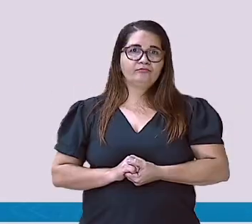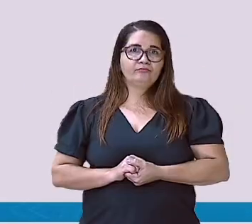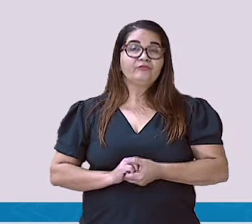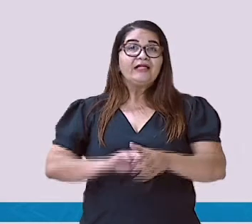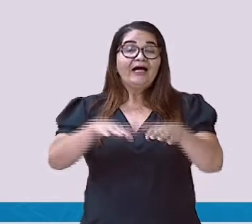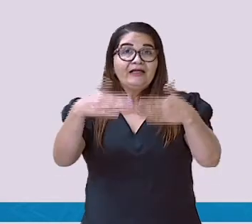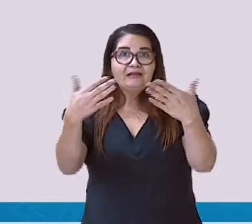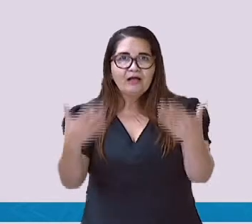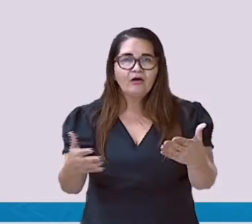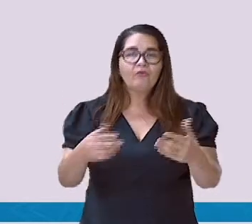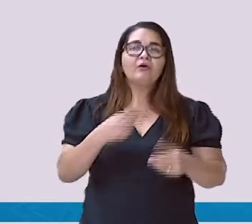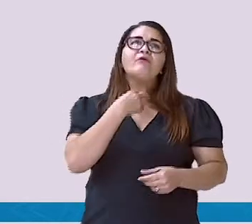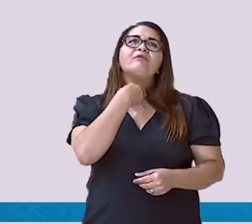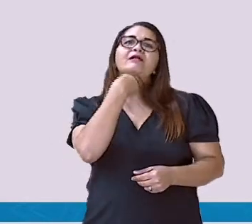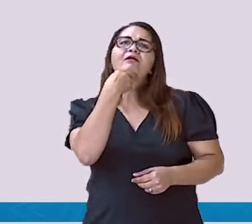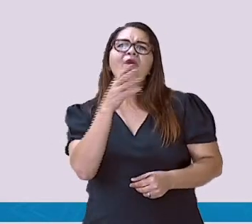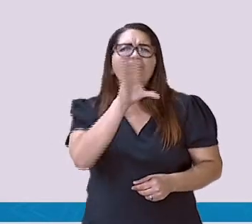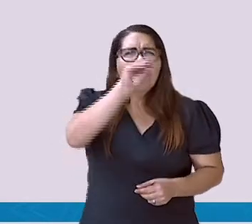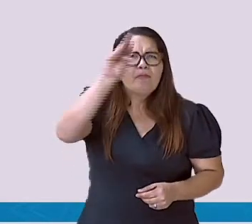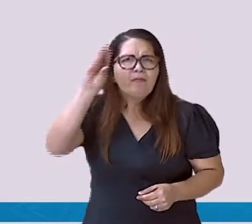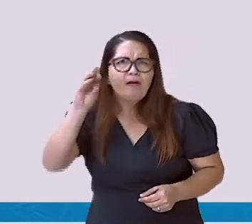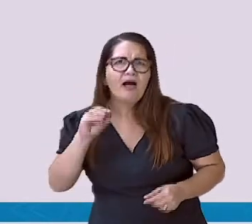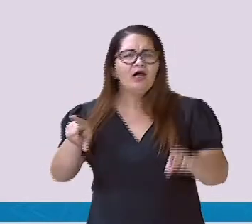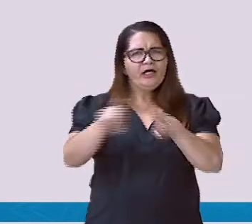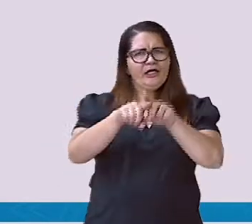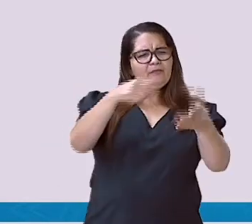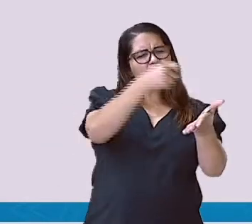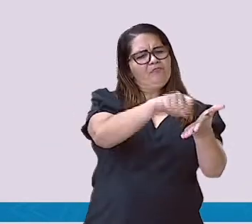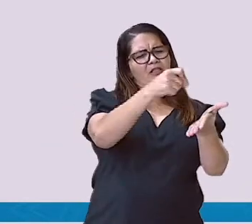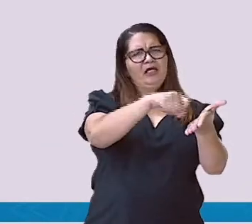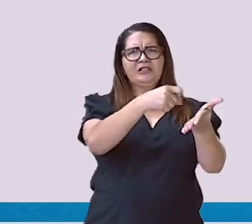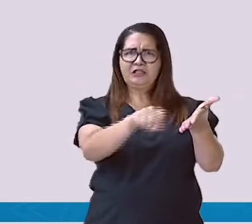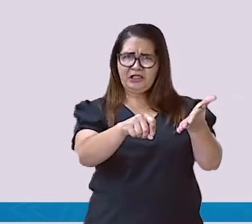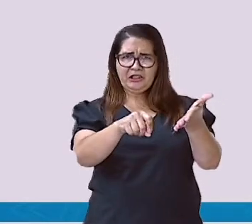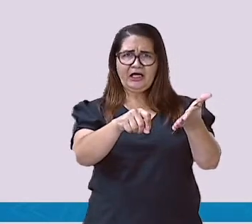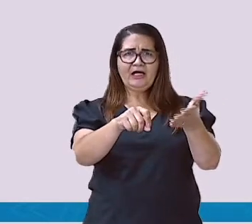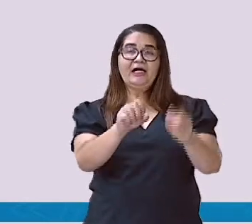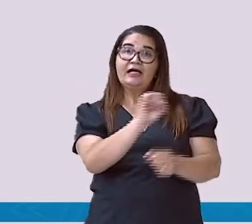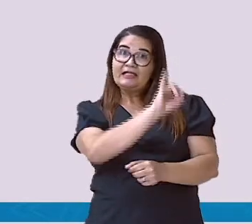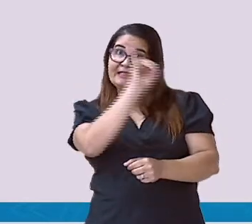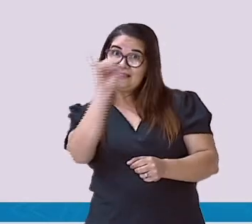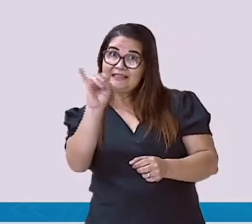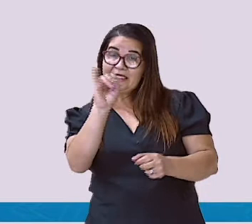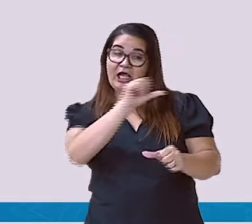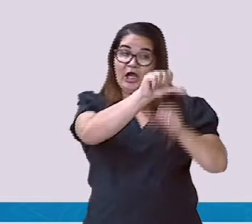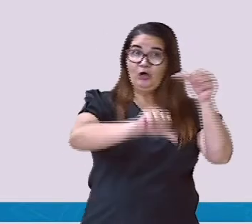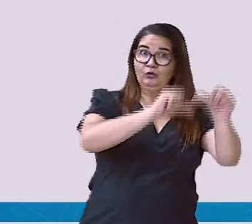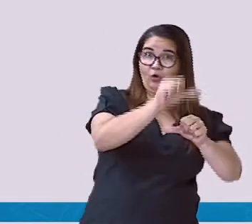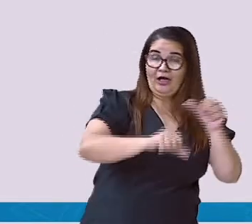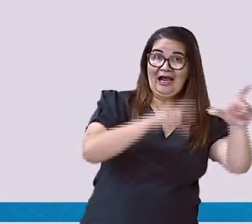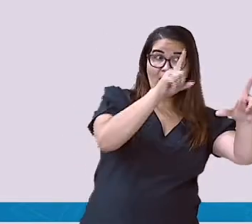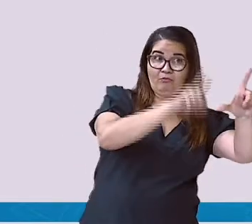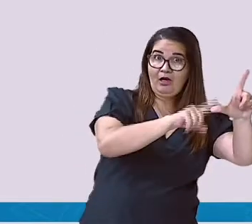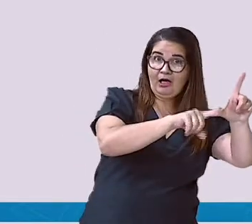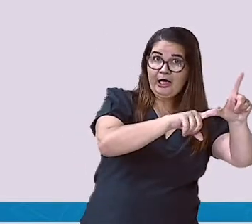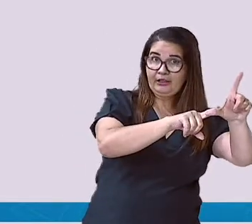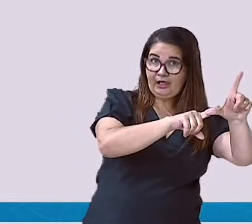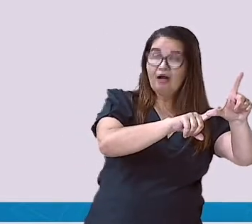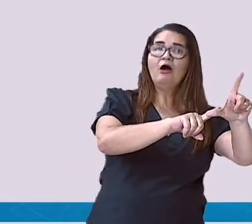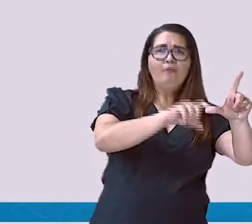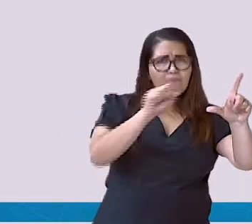fonemas. Tanto na fala como na escrita, a mudança de uma letra pode formar outras palavras